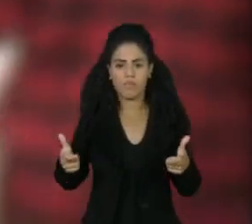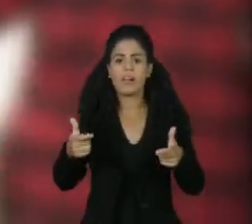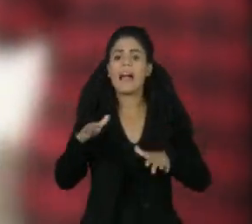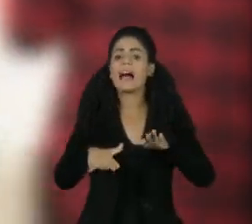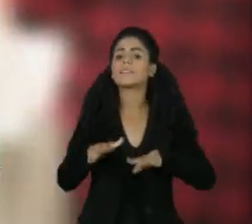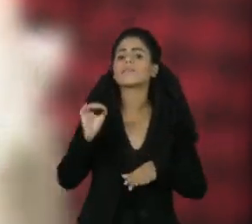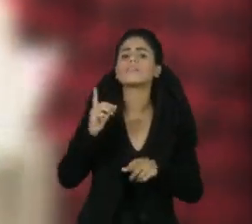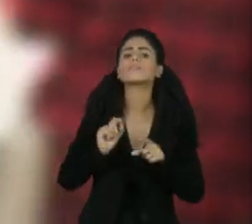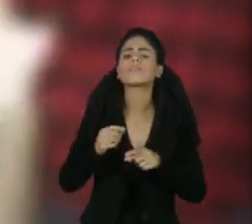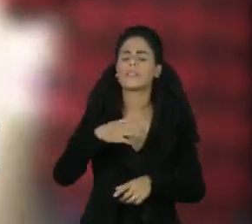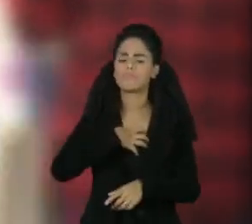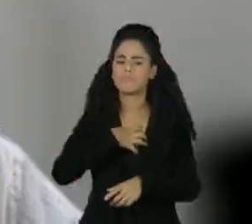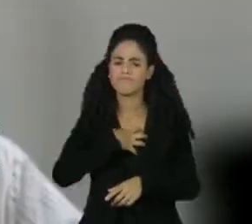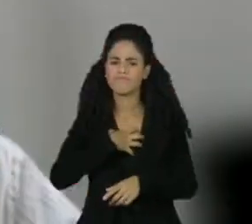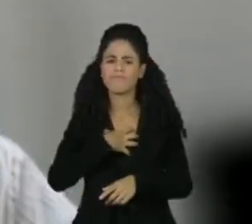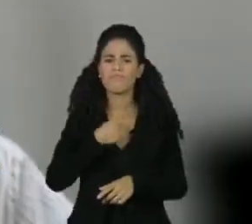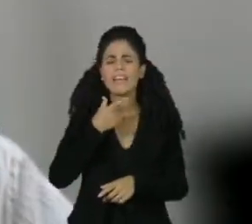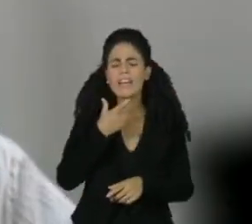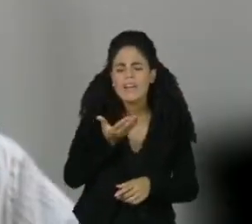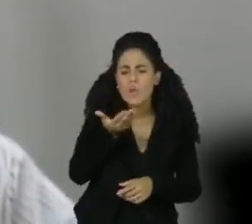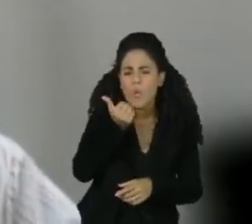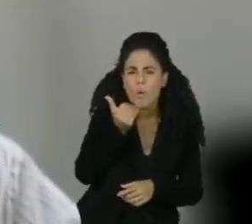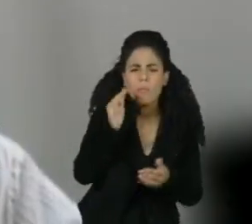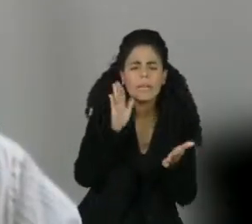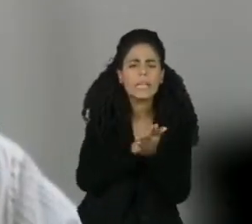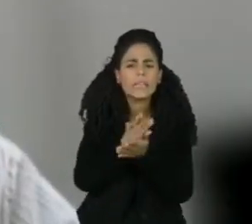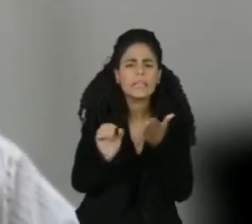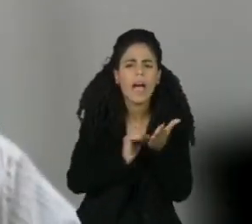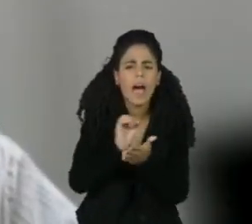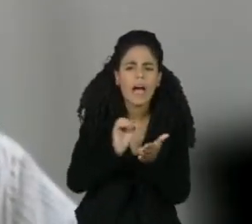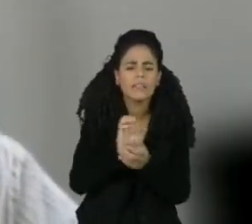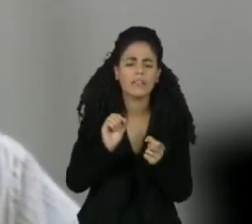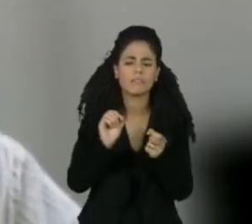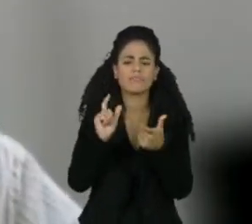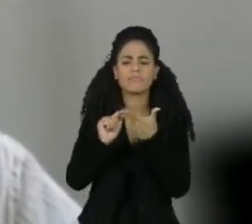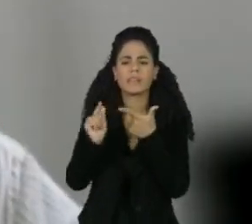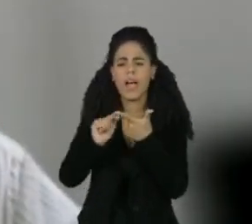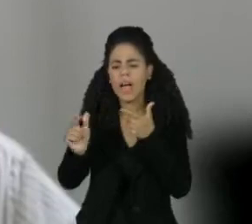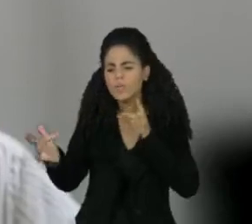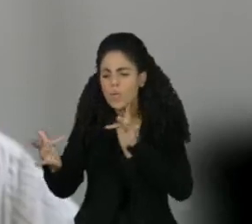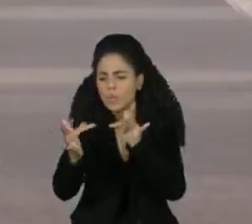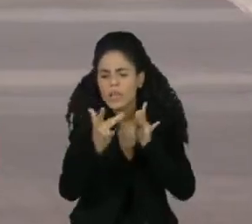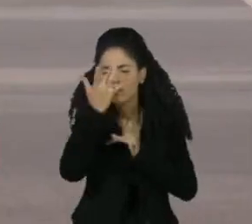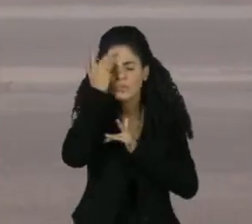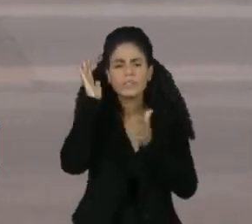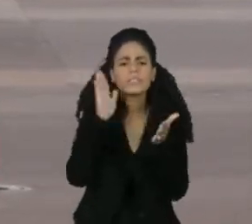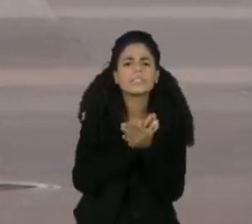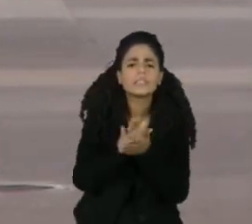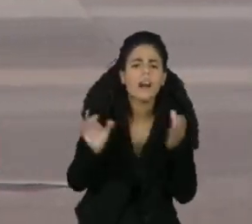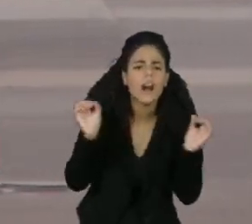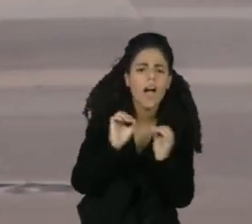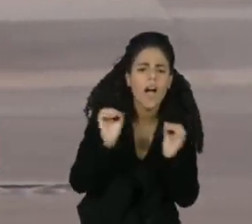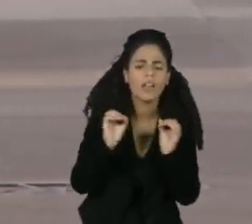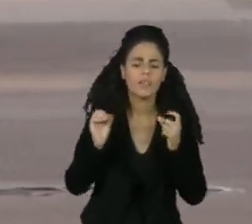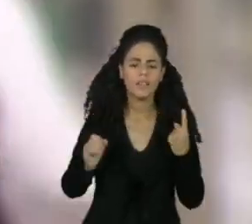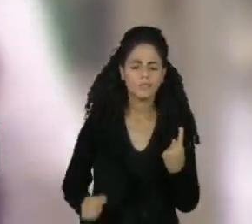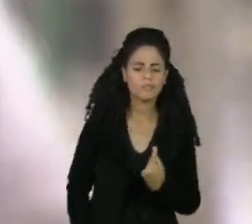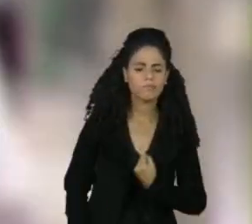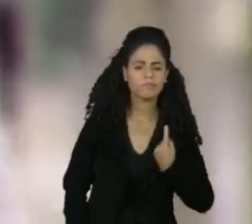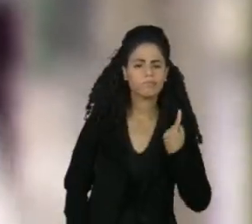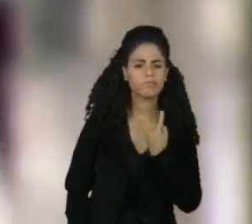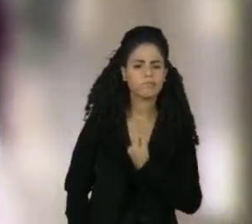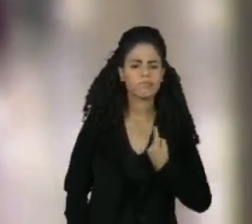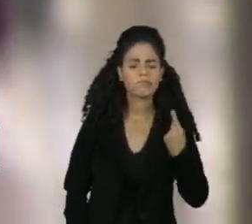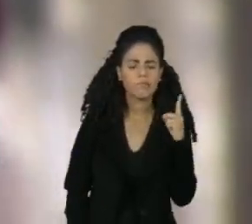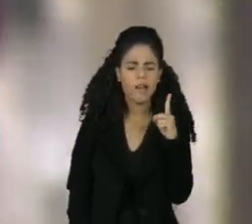apetite são alguns dos sintomas. Para esse psiquiatra, o preconceito ainda é um grande inimigo para que as pessoas deixem